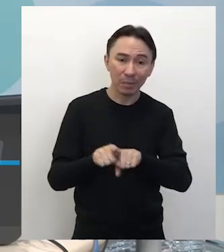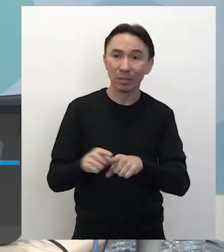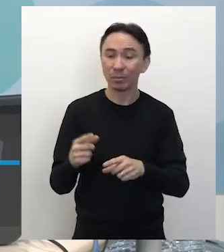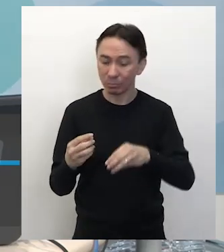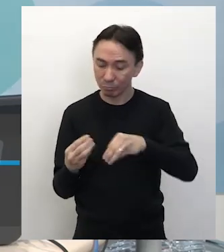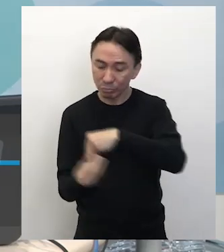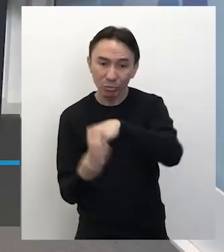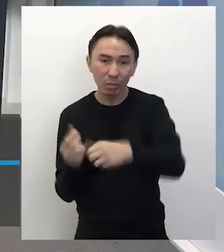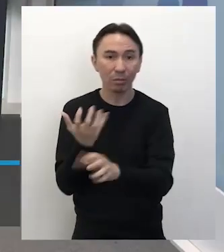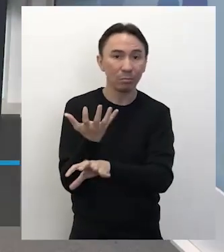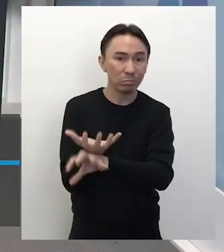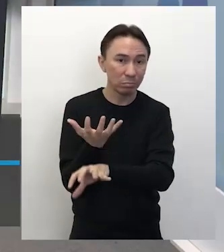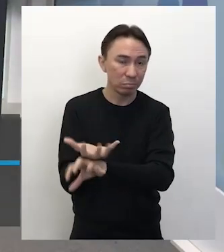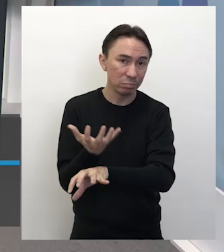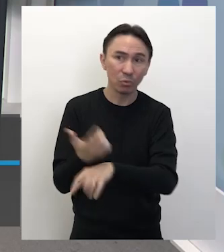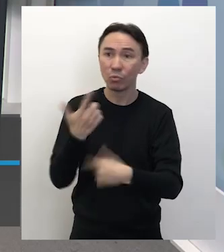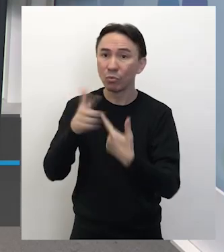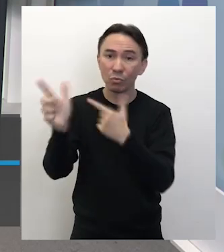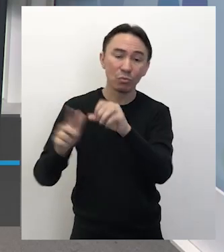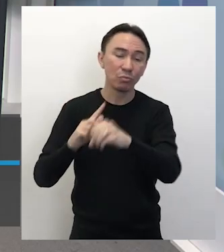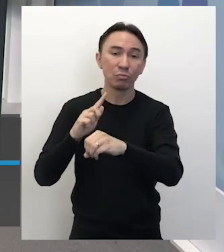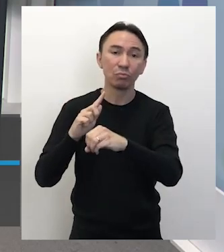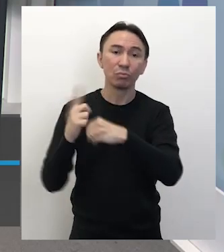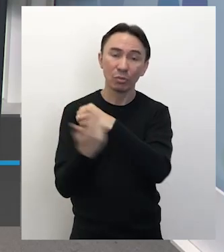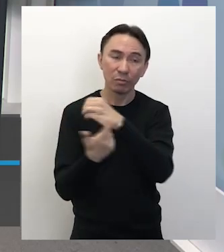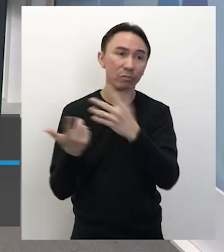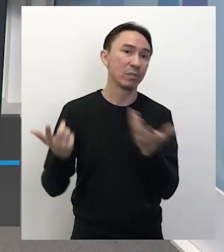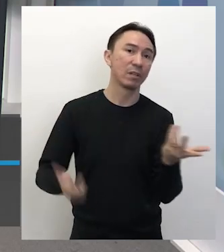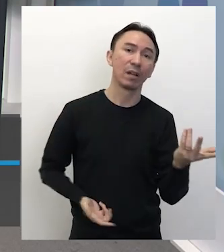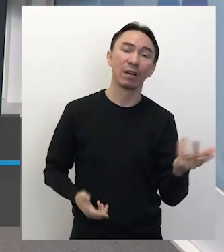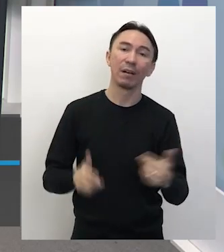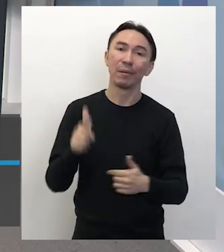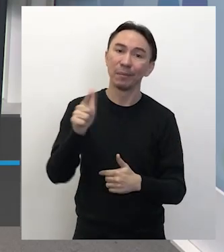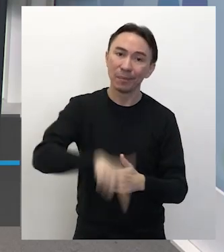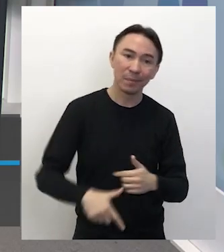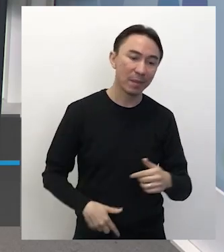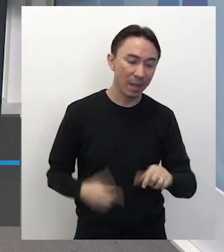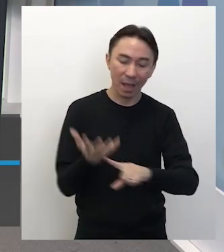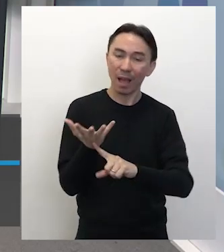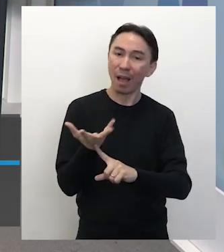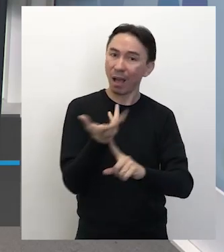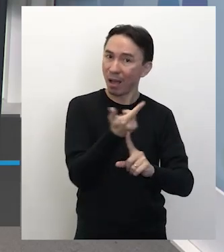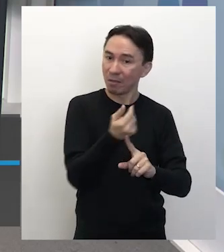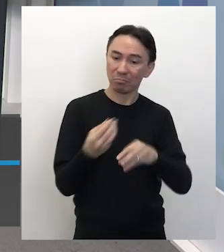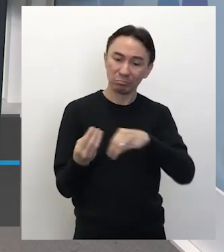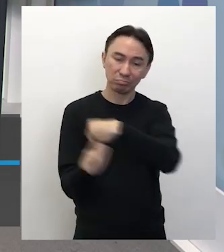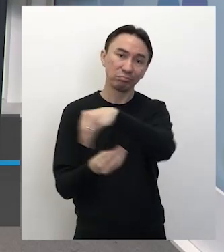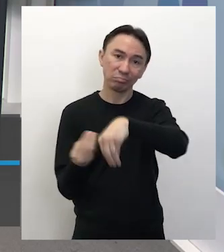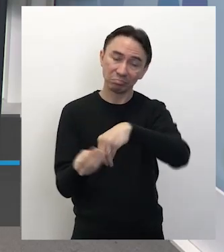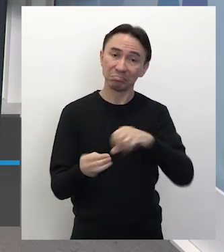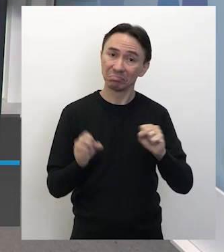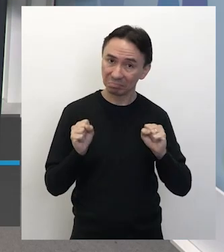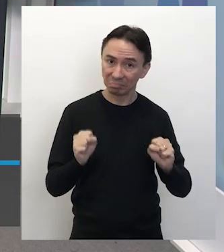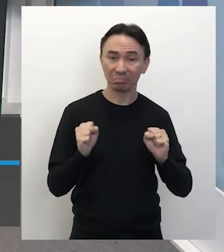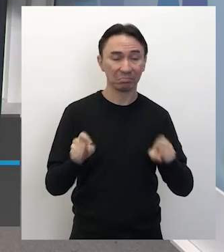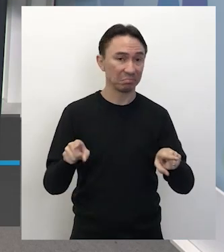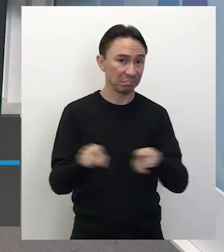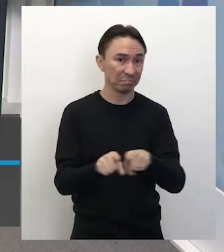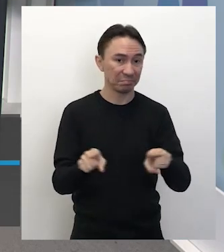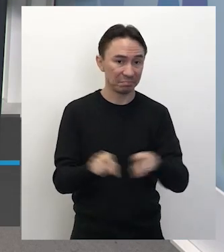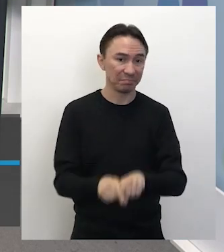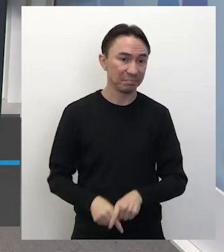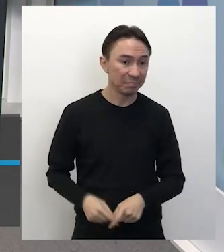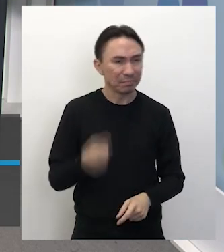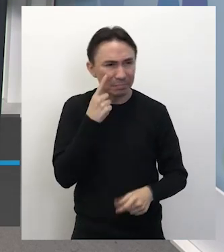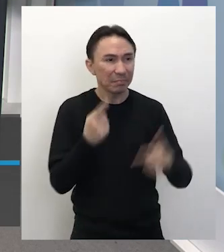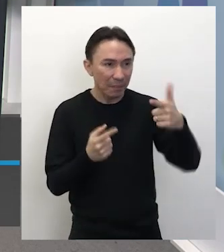né? Show de bola. Será que eles querem comentar? Acho que não, né? Acho que eles não colocaram nada aí para comentar. Vamos indo então com a coisa, se